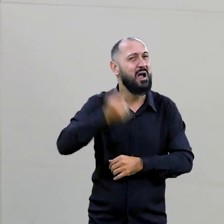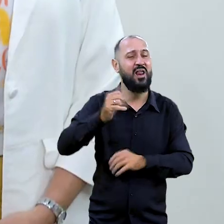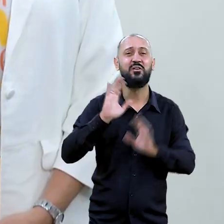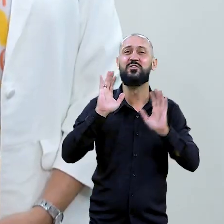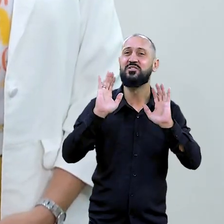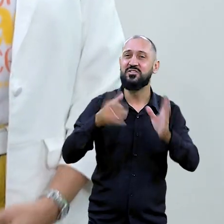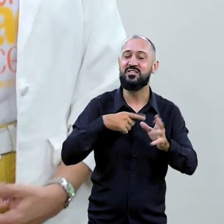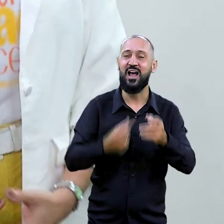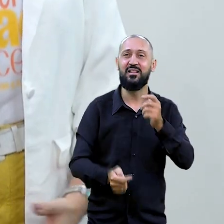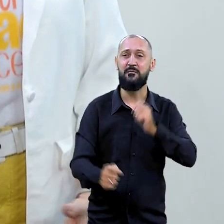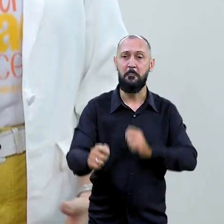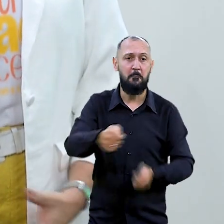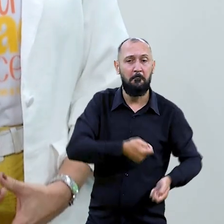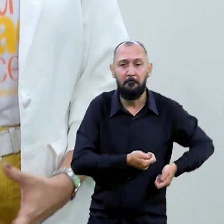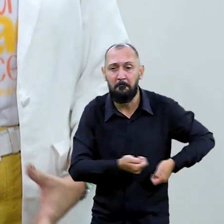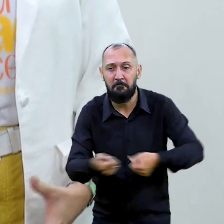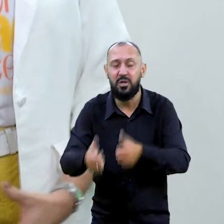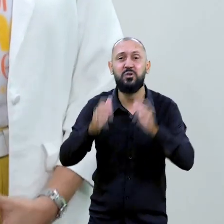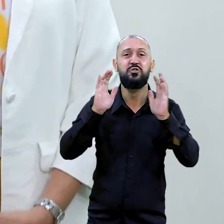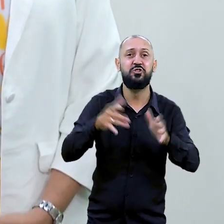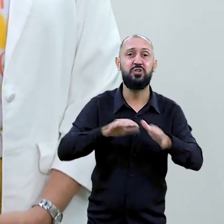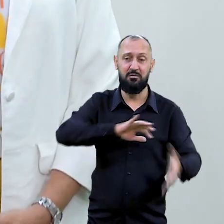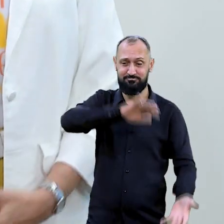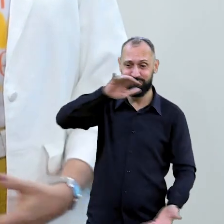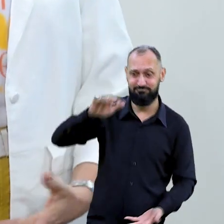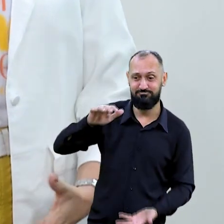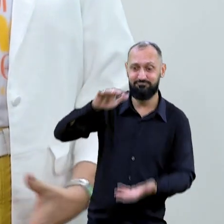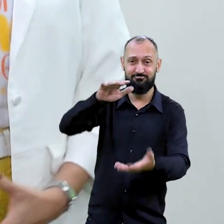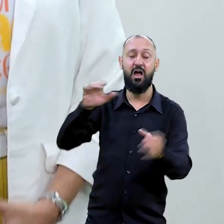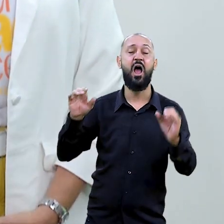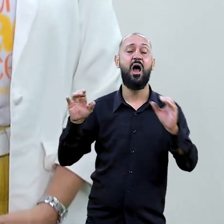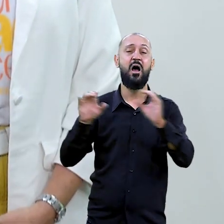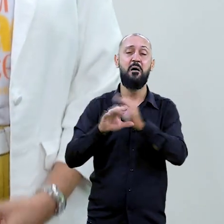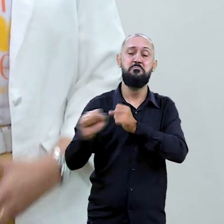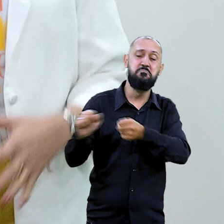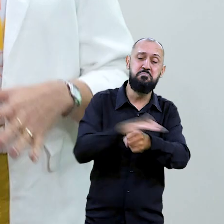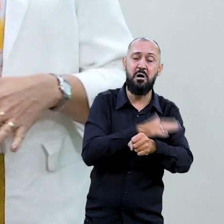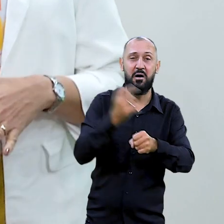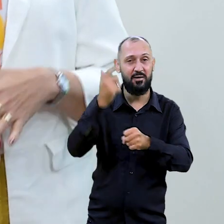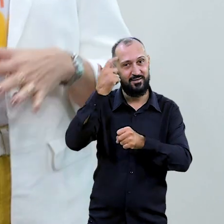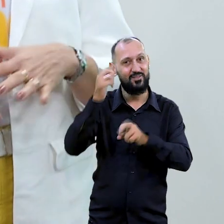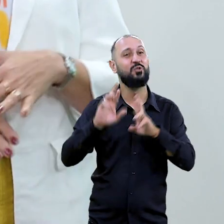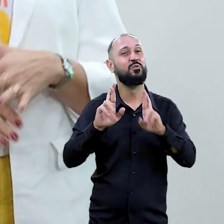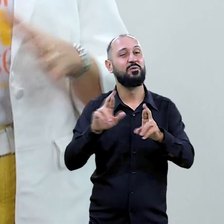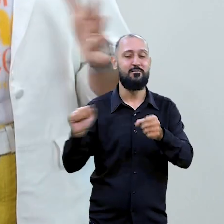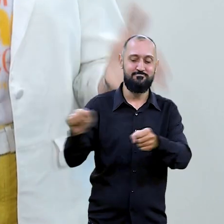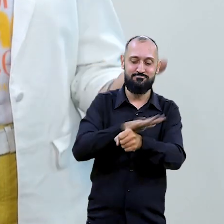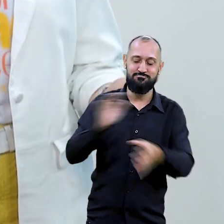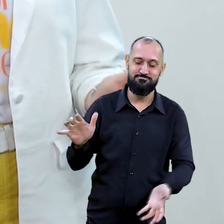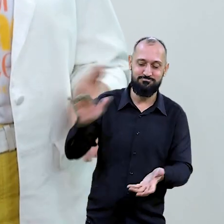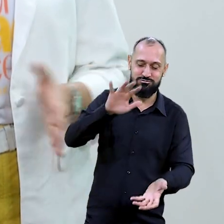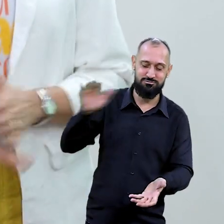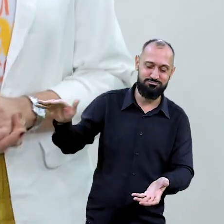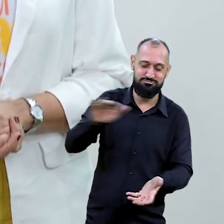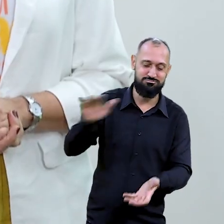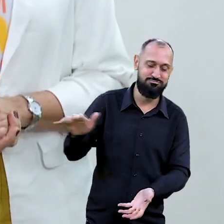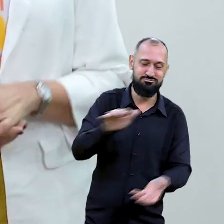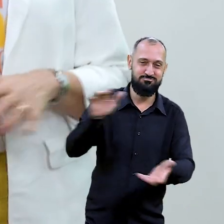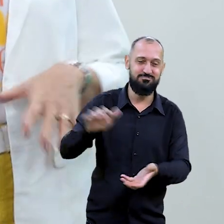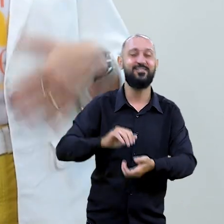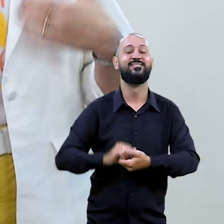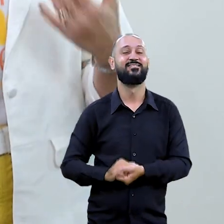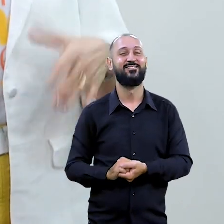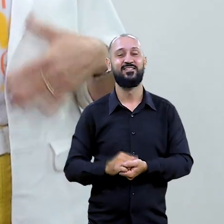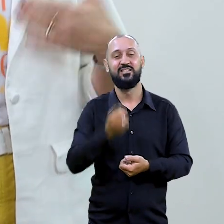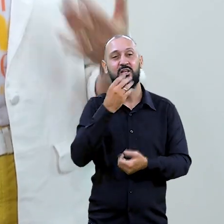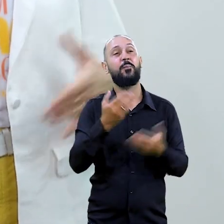né? Isso, e lançada de uma melhor forma possível, porque já recebemos doação, já estamos saindo daqui com uma caixa lotada. Espero que